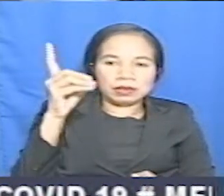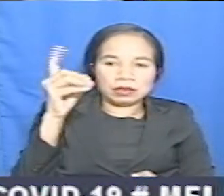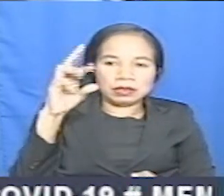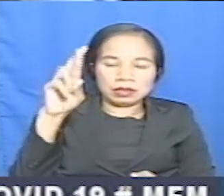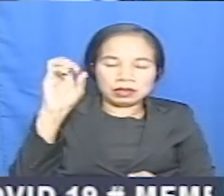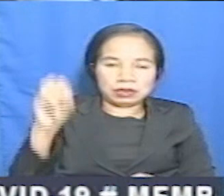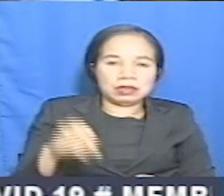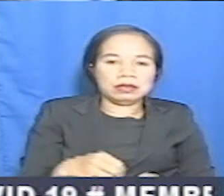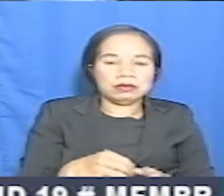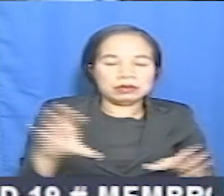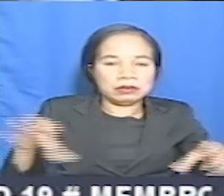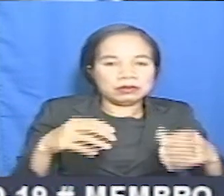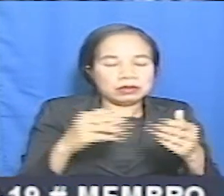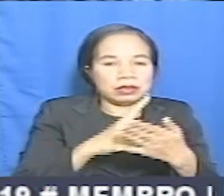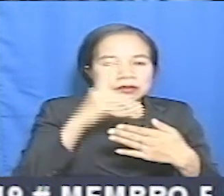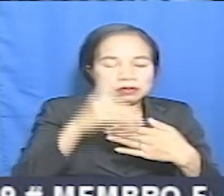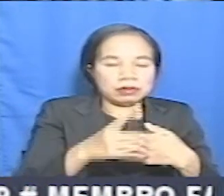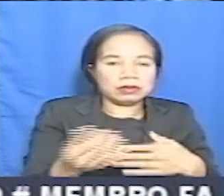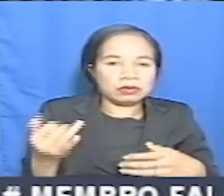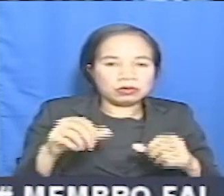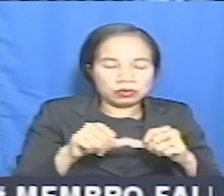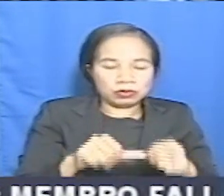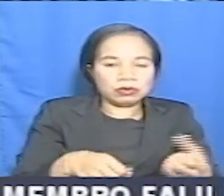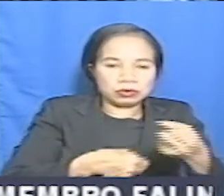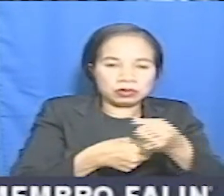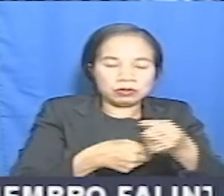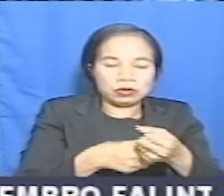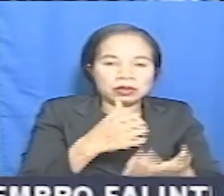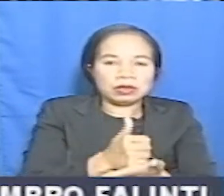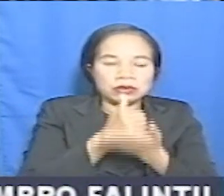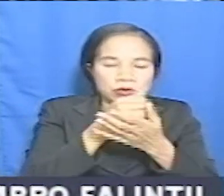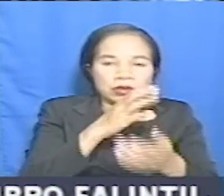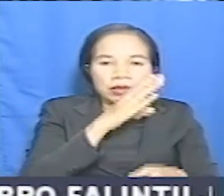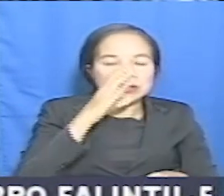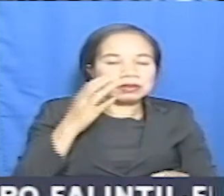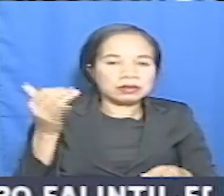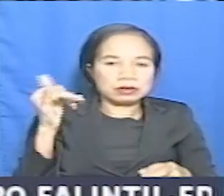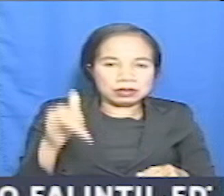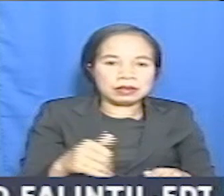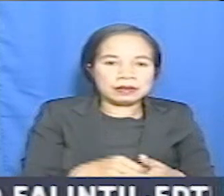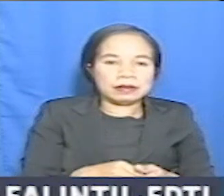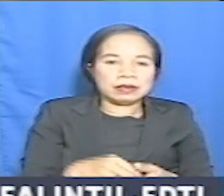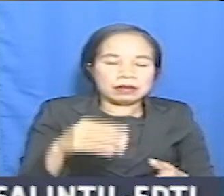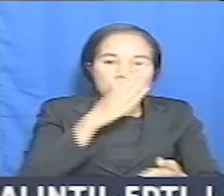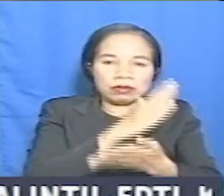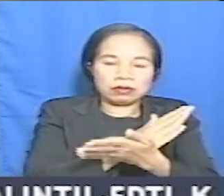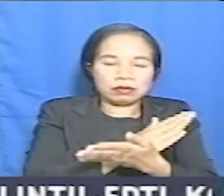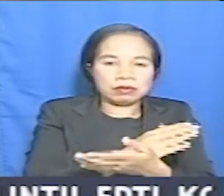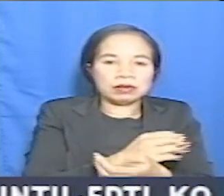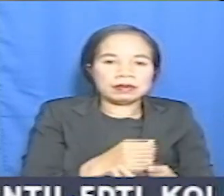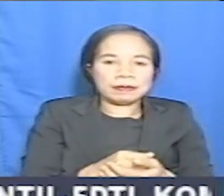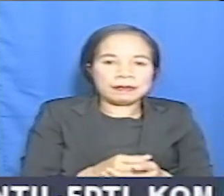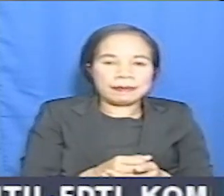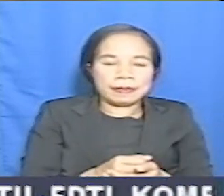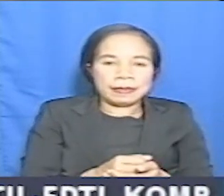parceiro desenvolvimento Sira. Nebe continua suporta por apoio agricultor Sira. Prevene no combate peste Nebe